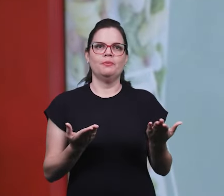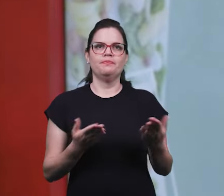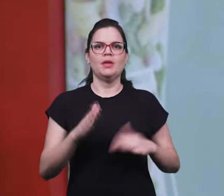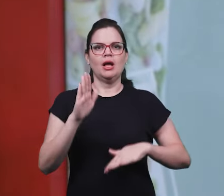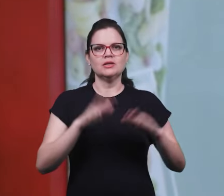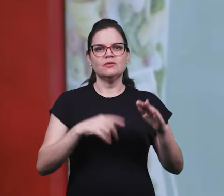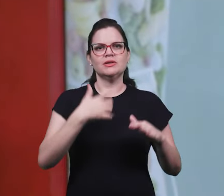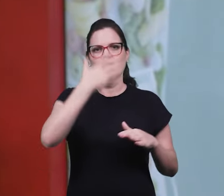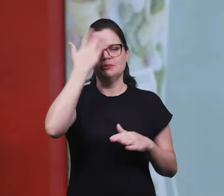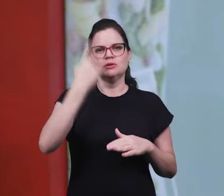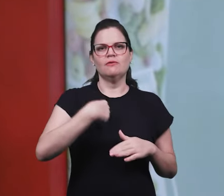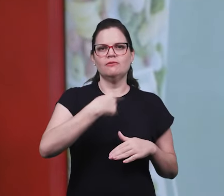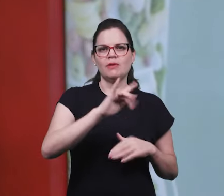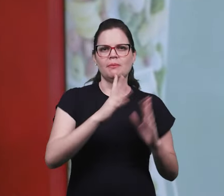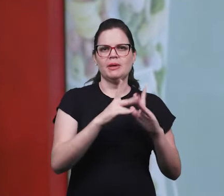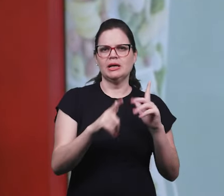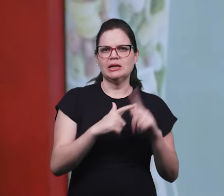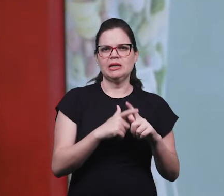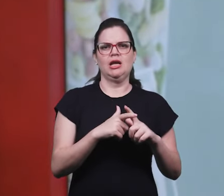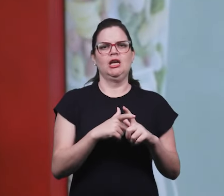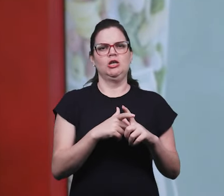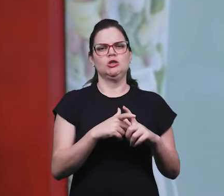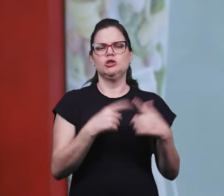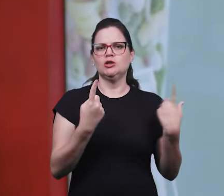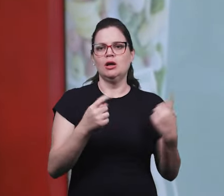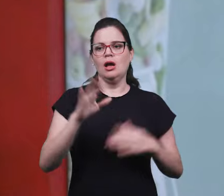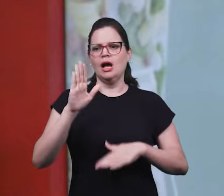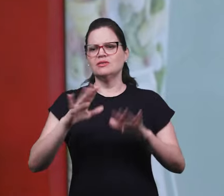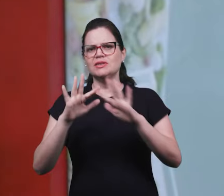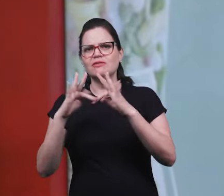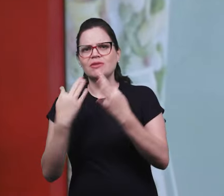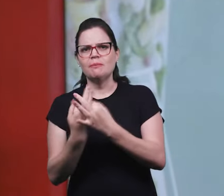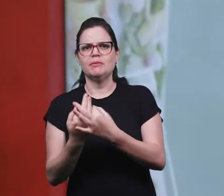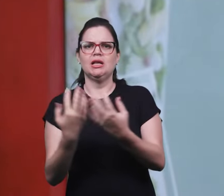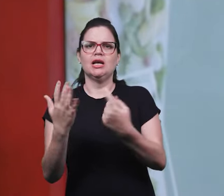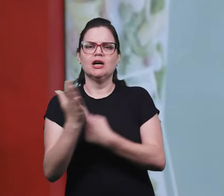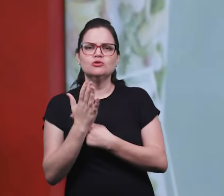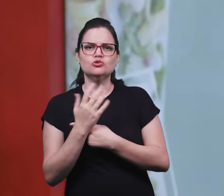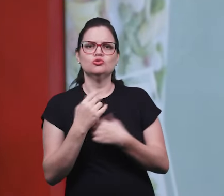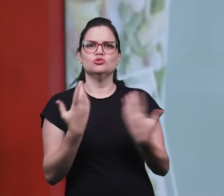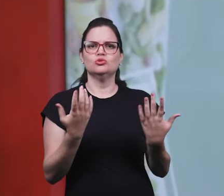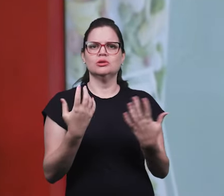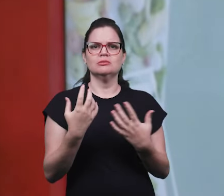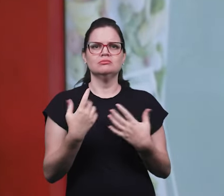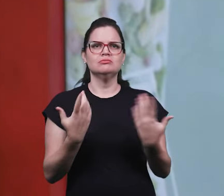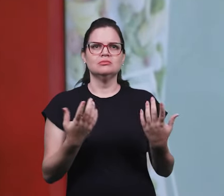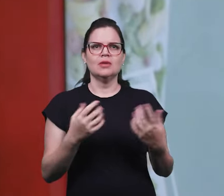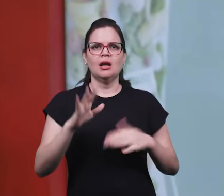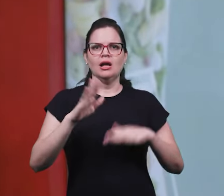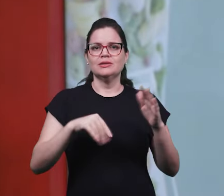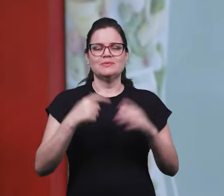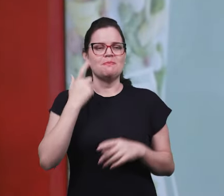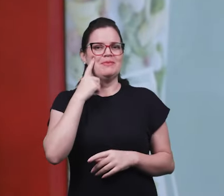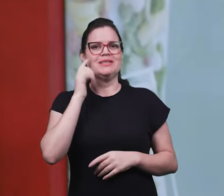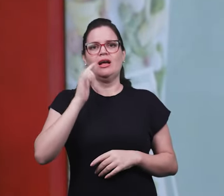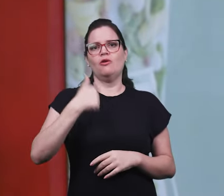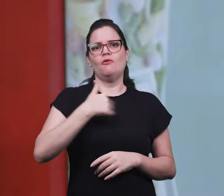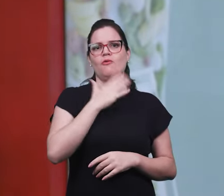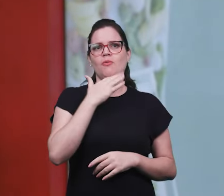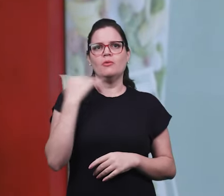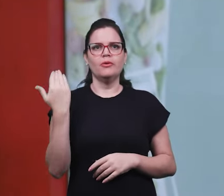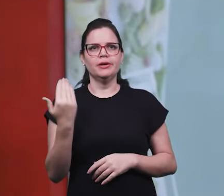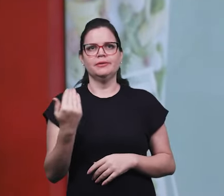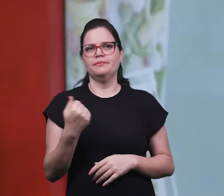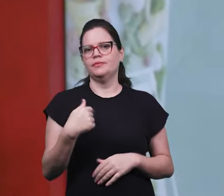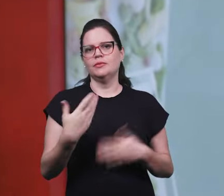da religião mesmo e se agarra nisso tem gente que é um familiar Tem gente que também vai no Google e já acha que vai morrer tem